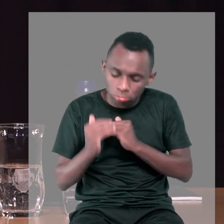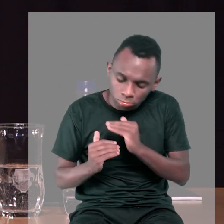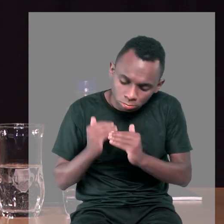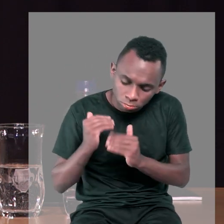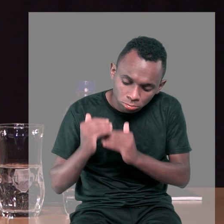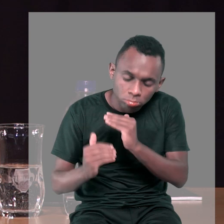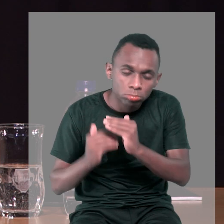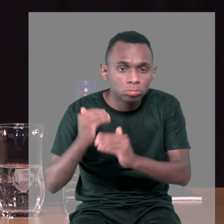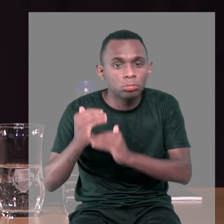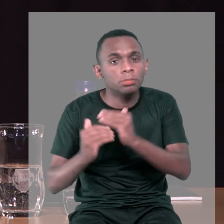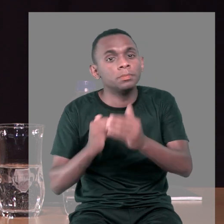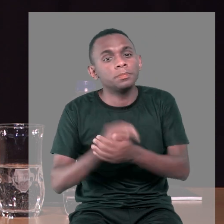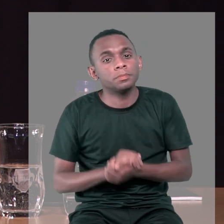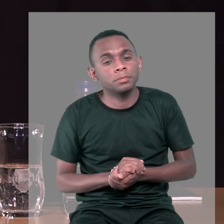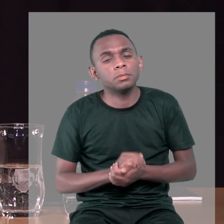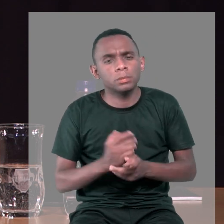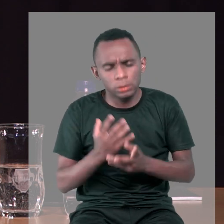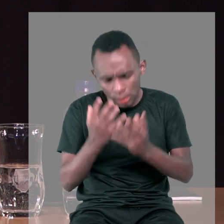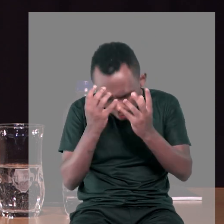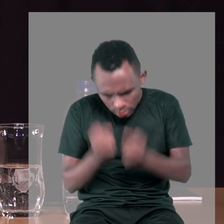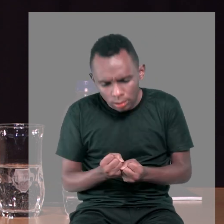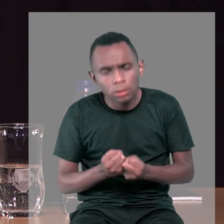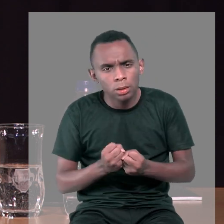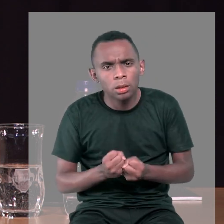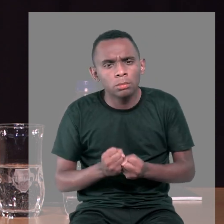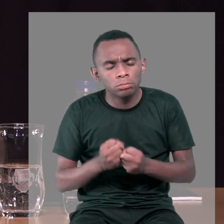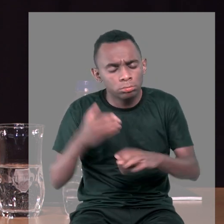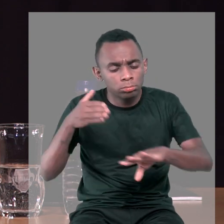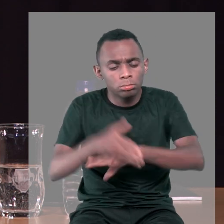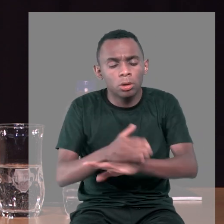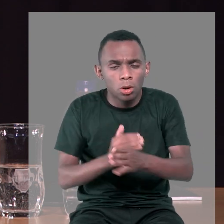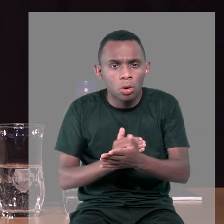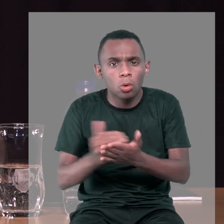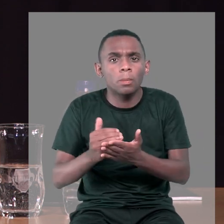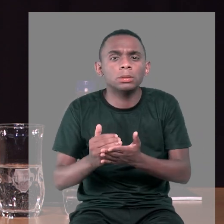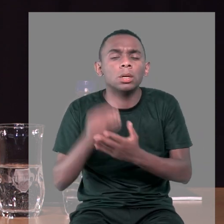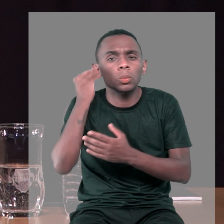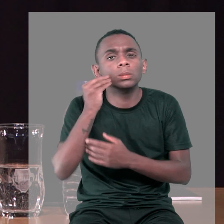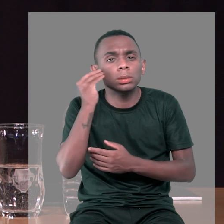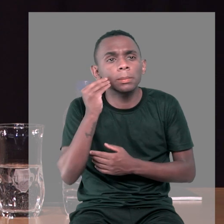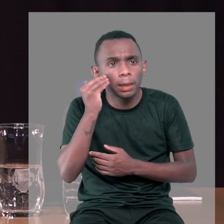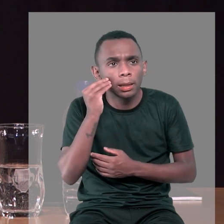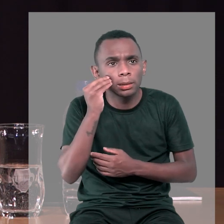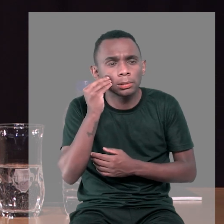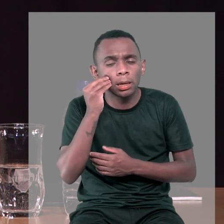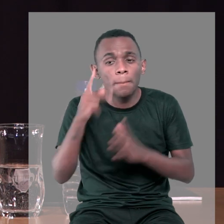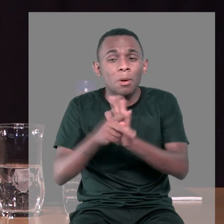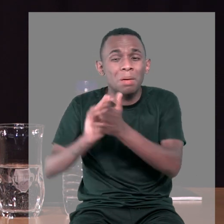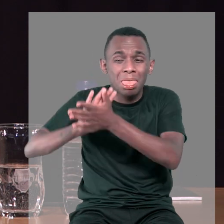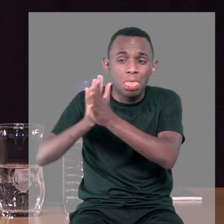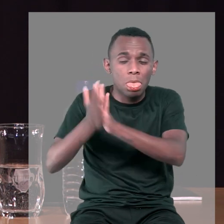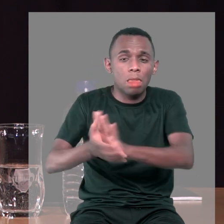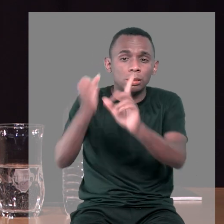uma política que é, finalmente, antipolítica. Pois que, na